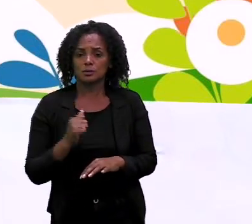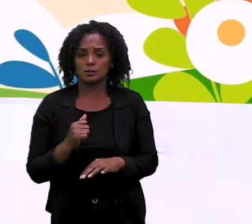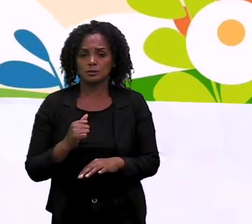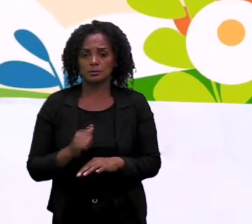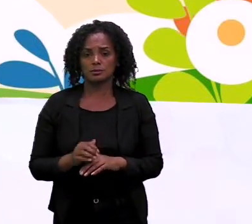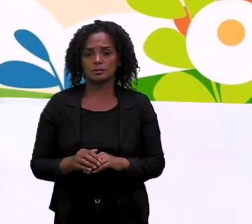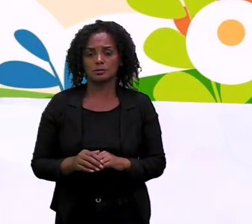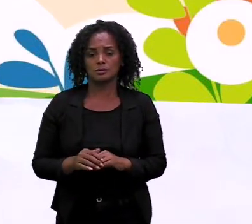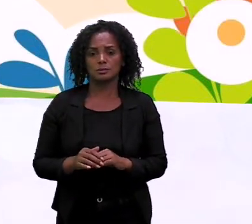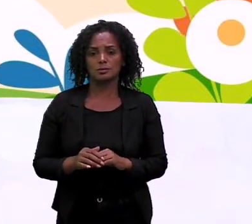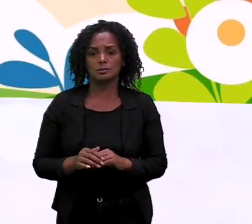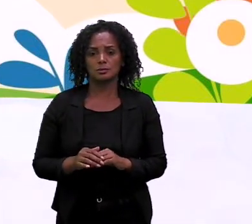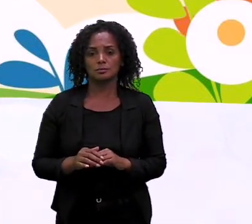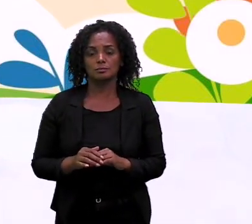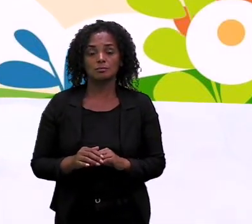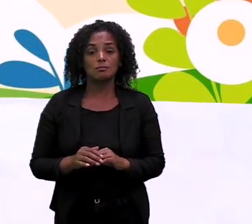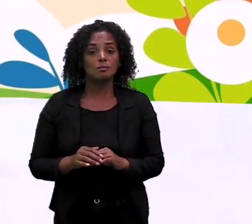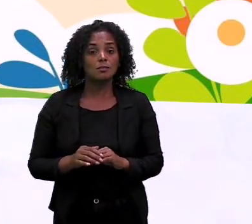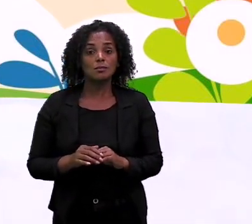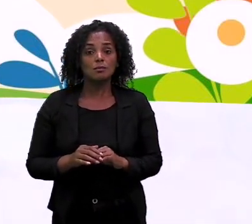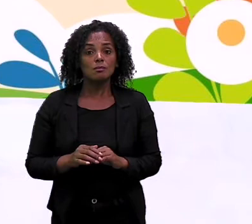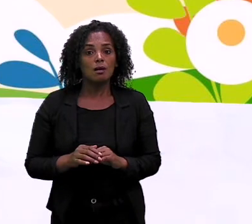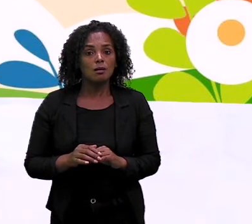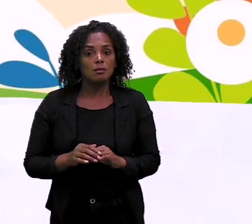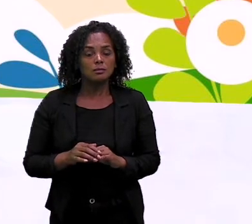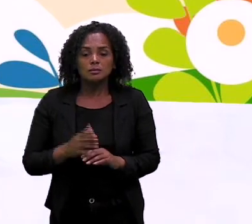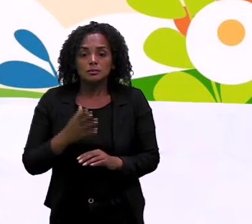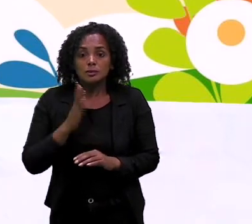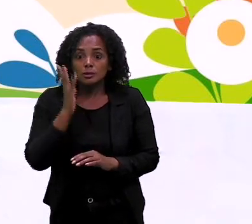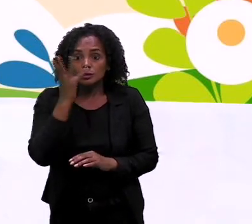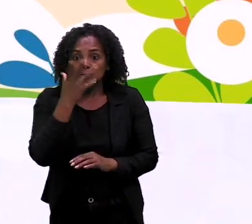Olha como que vai ficar.